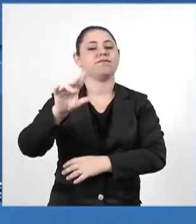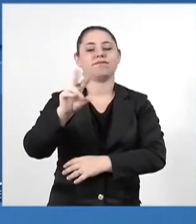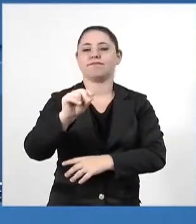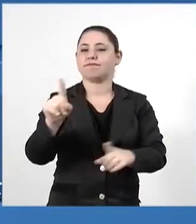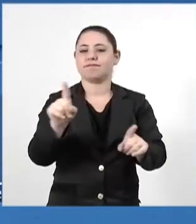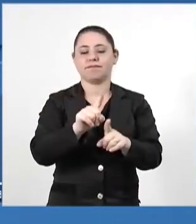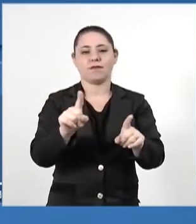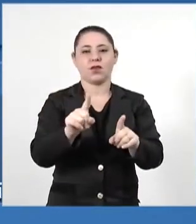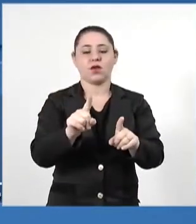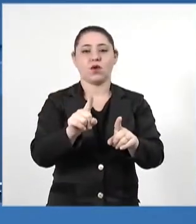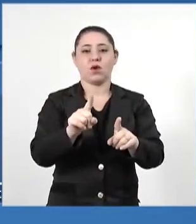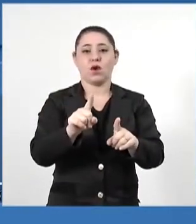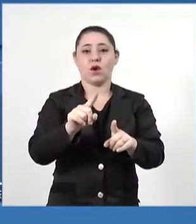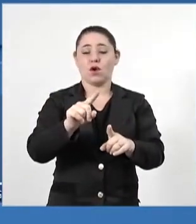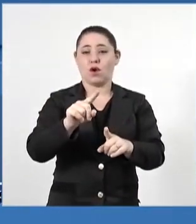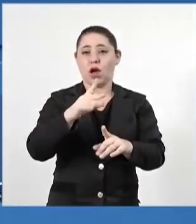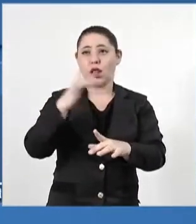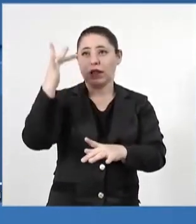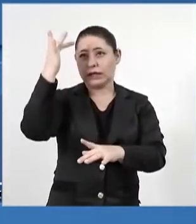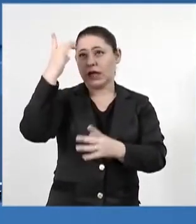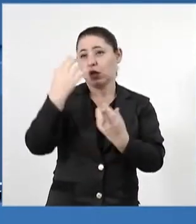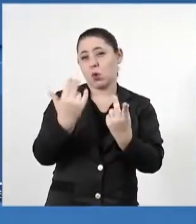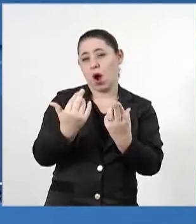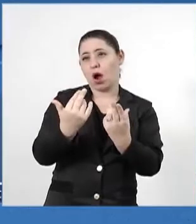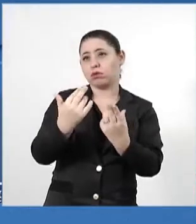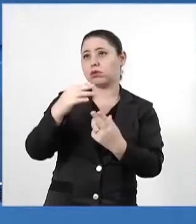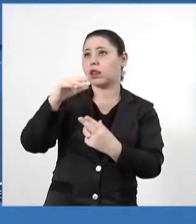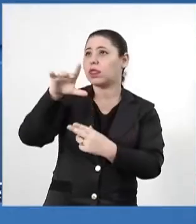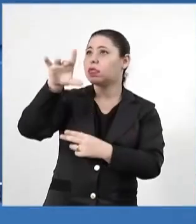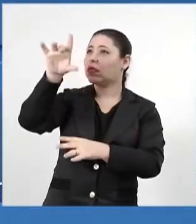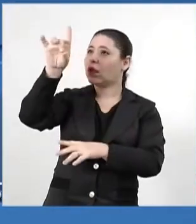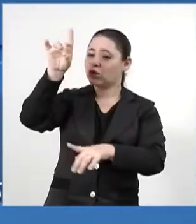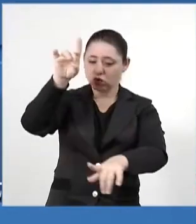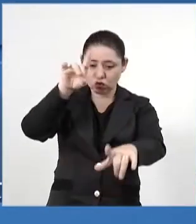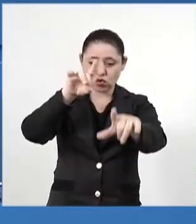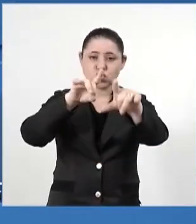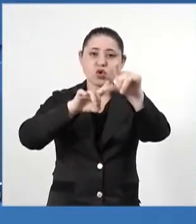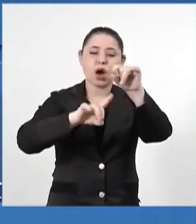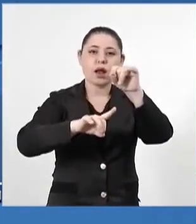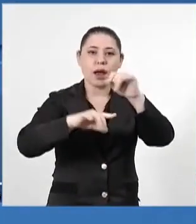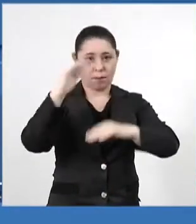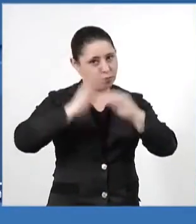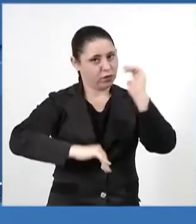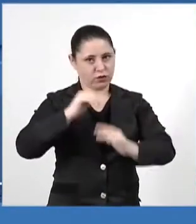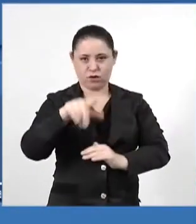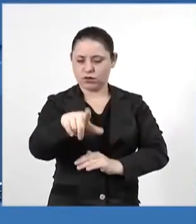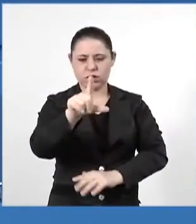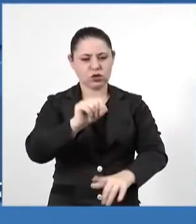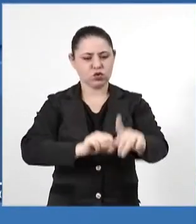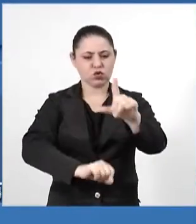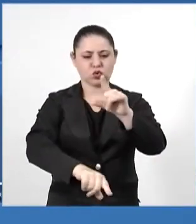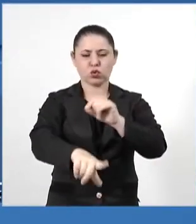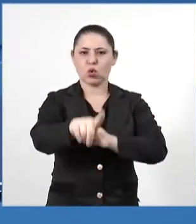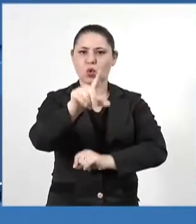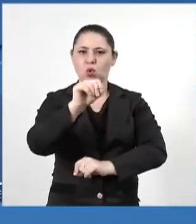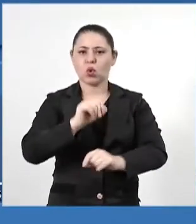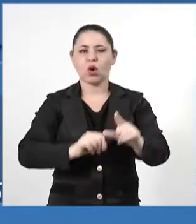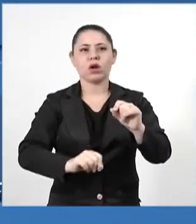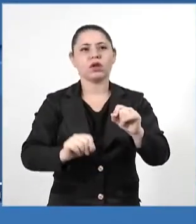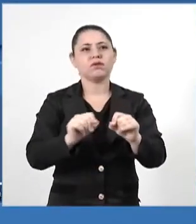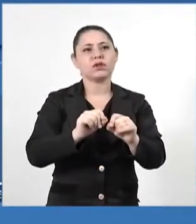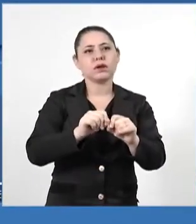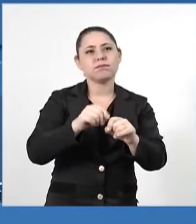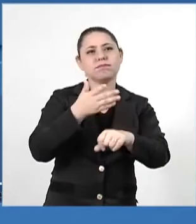Eu diria que a vocação ela é escolhida por Deus. A profissão você escolhe a profissão, você acaba